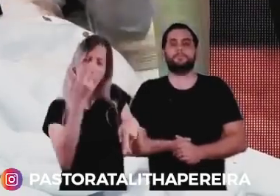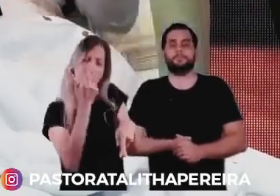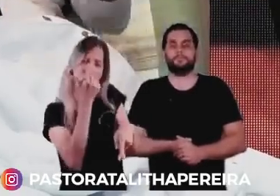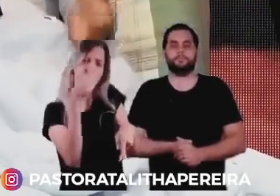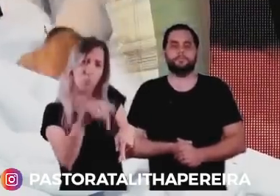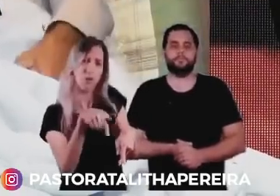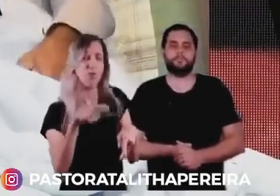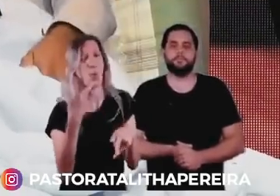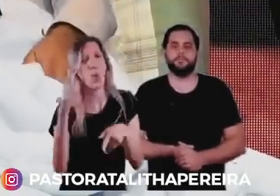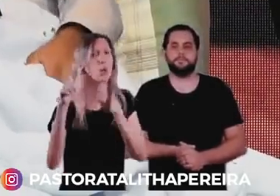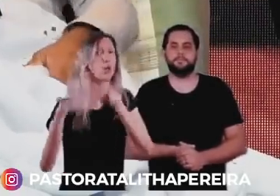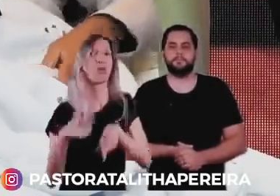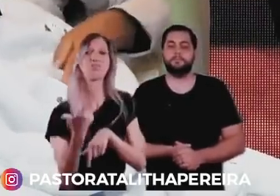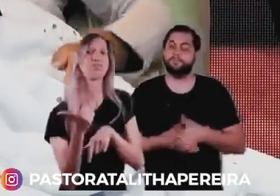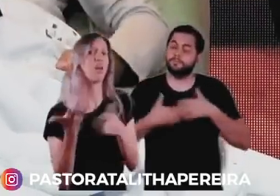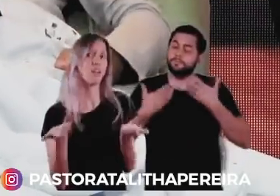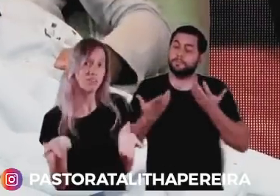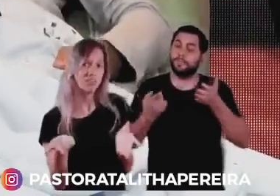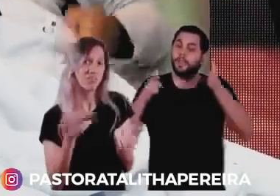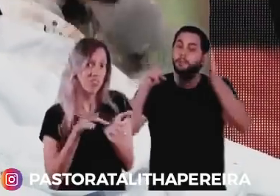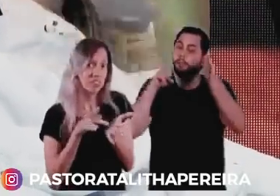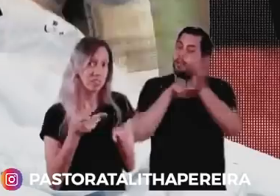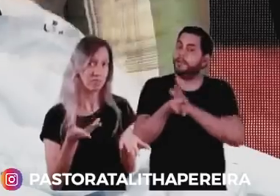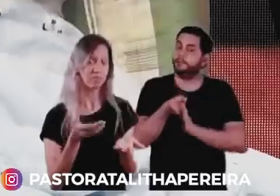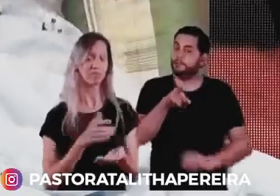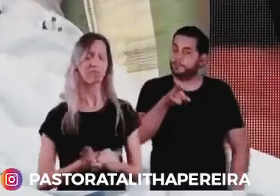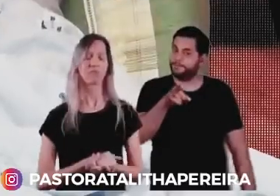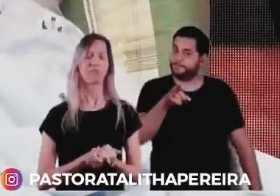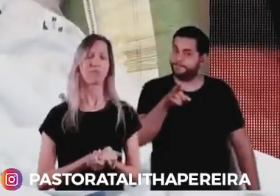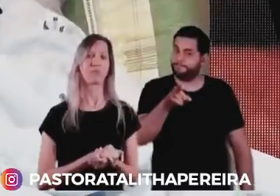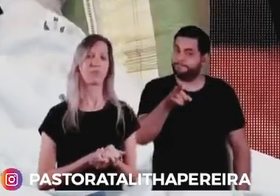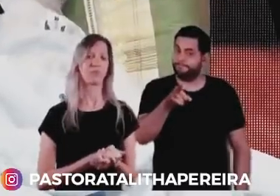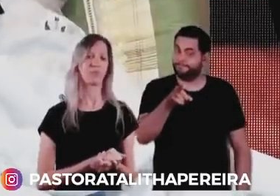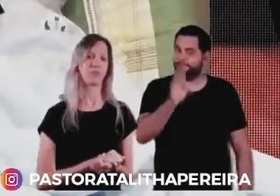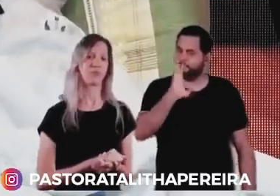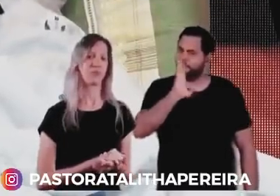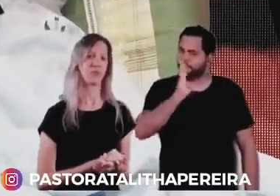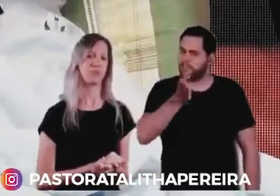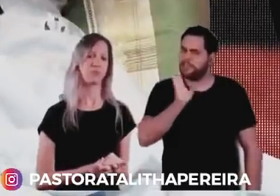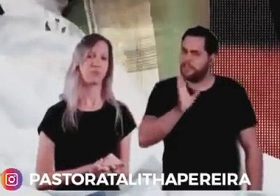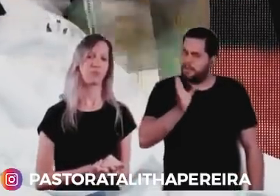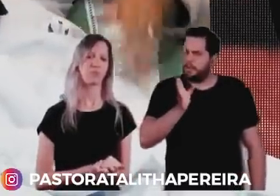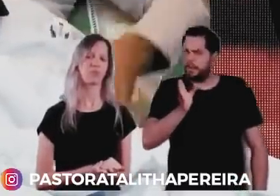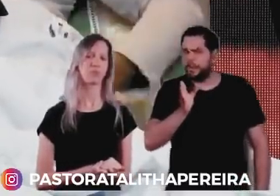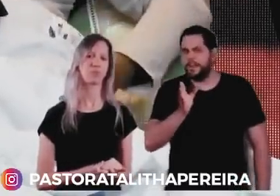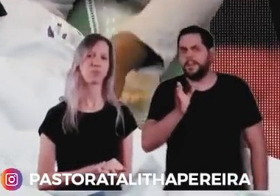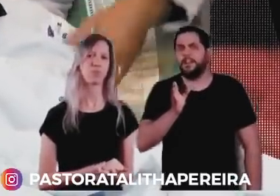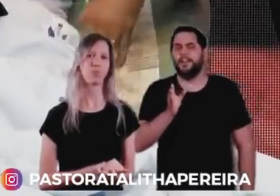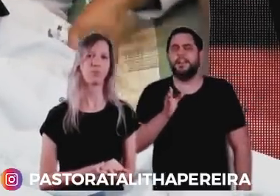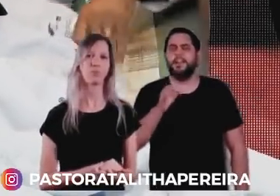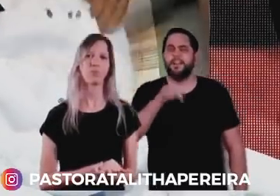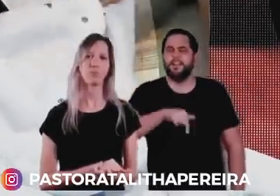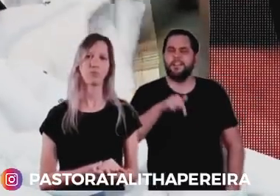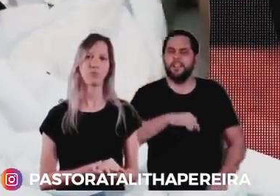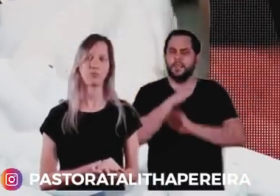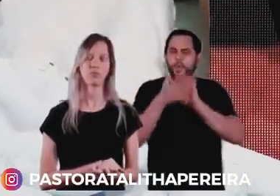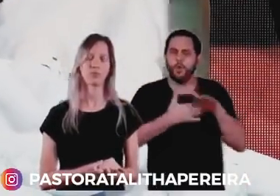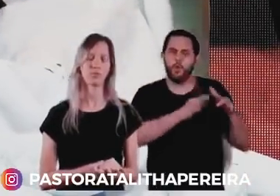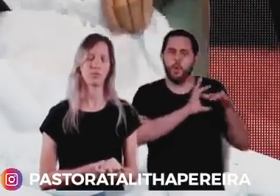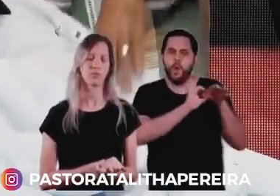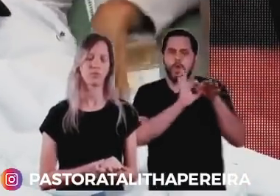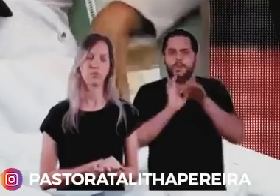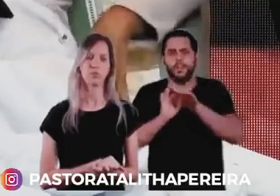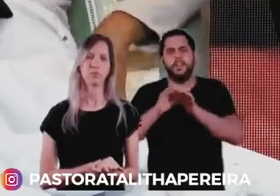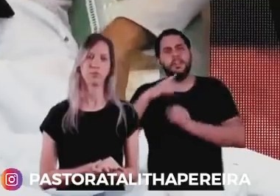ir, não é verdade? E aí vai a pergunta. Que já dentro dessa situação, né, do que